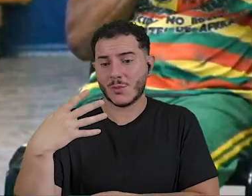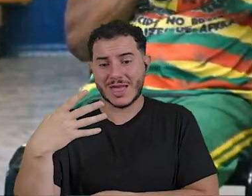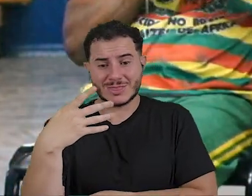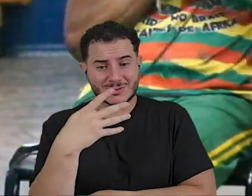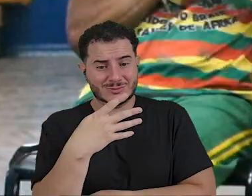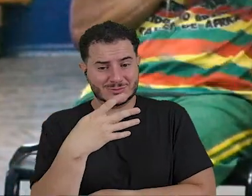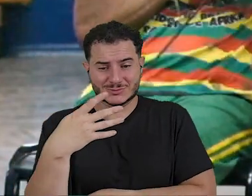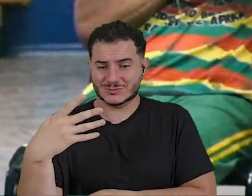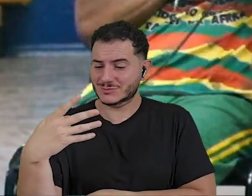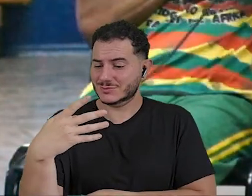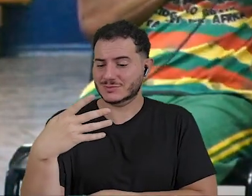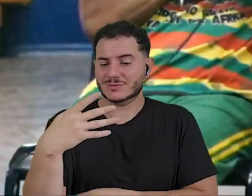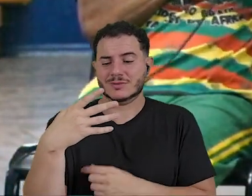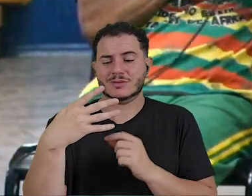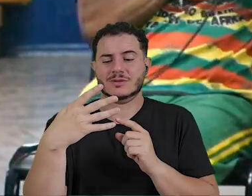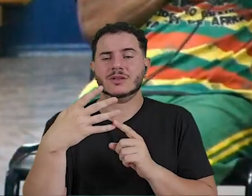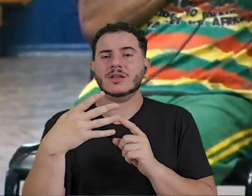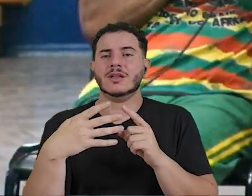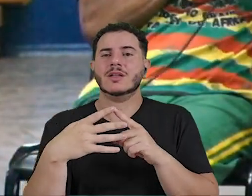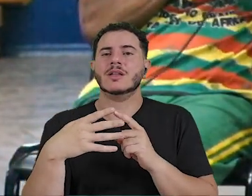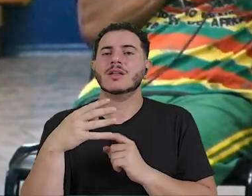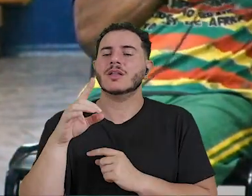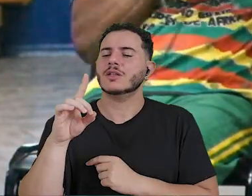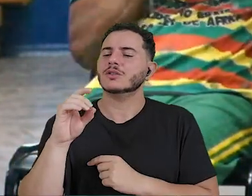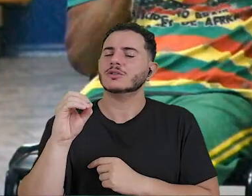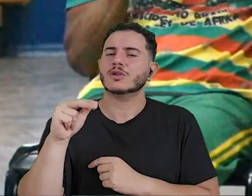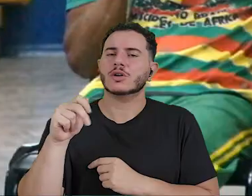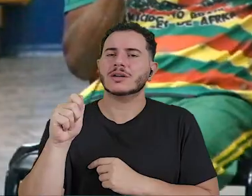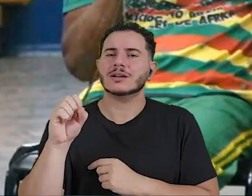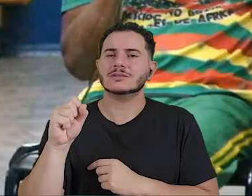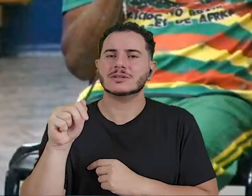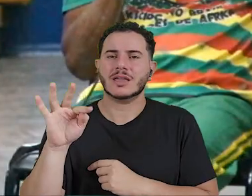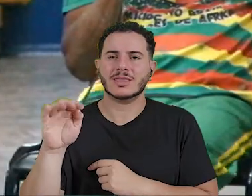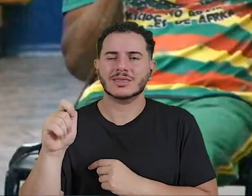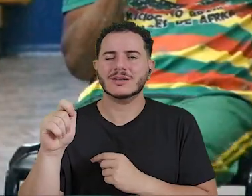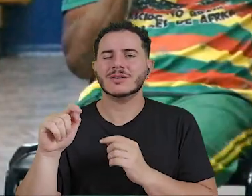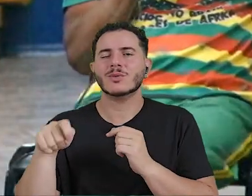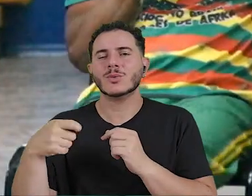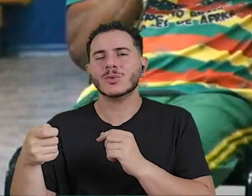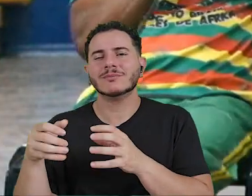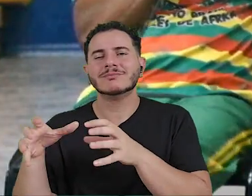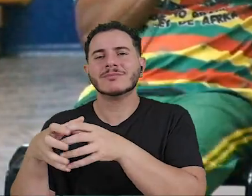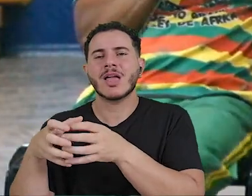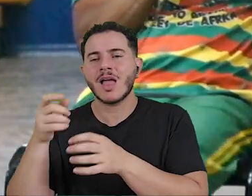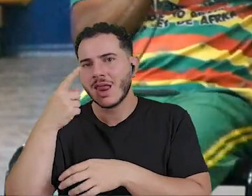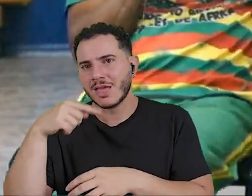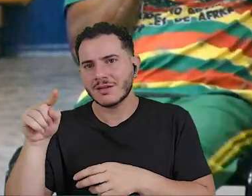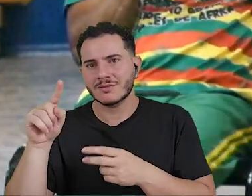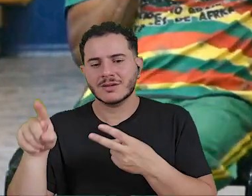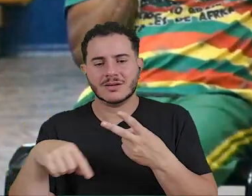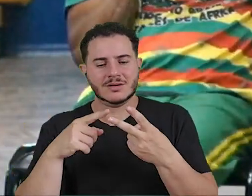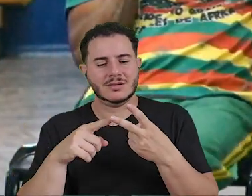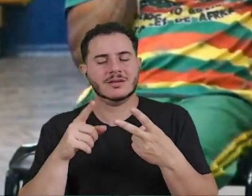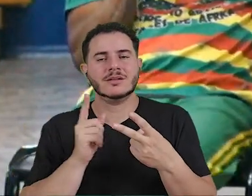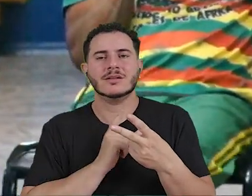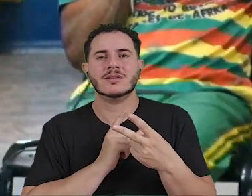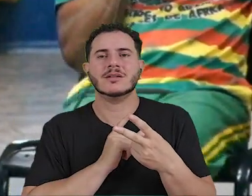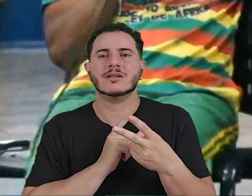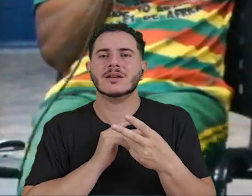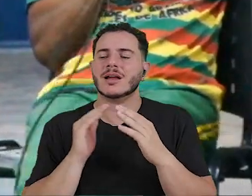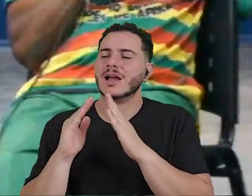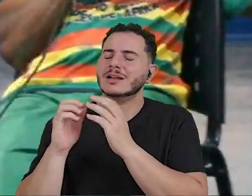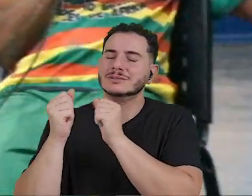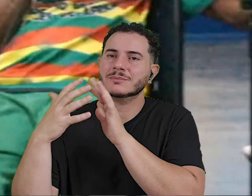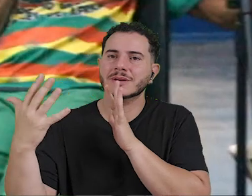baluartes, né, Marcelo? Dona Santa, Elefante, Luiz de França Leão Coroado, Cabeleira Estrela